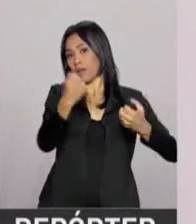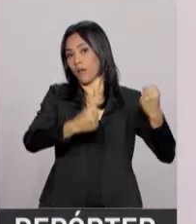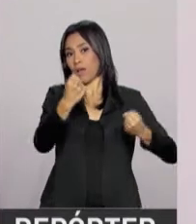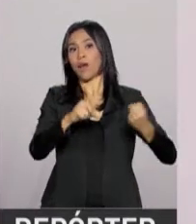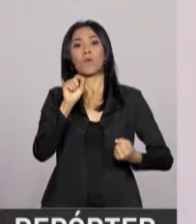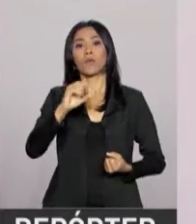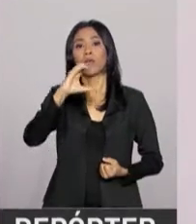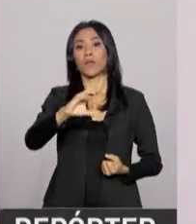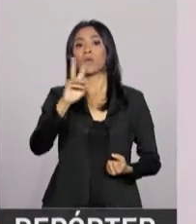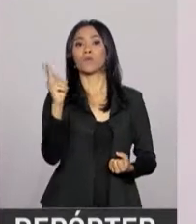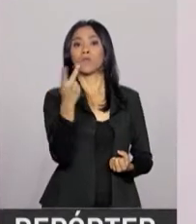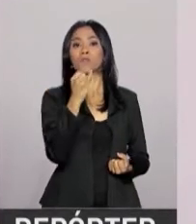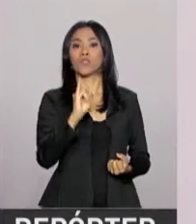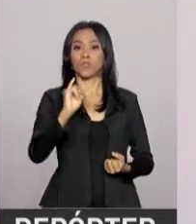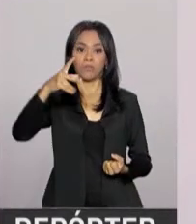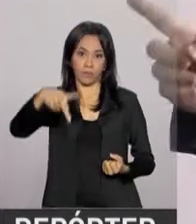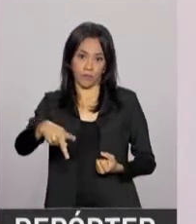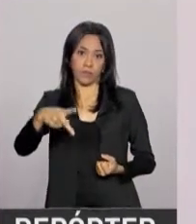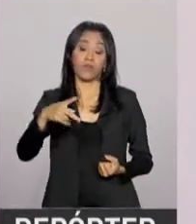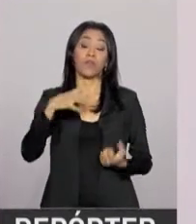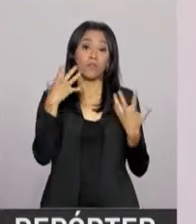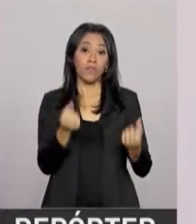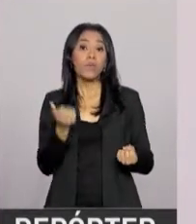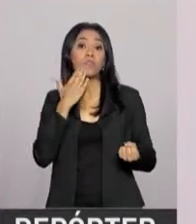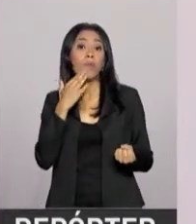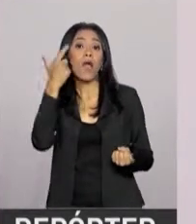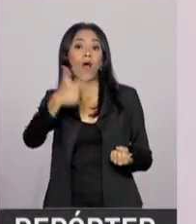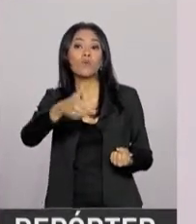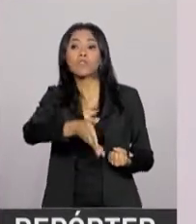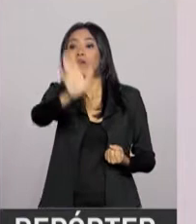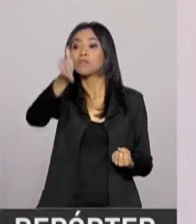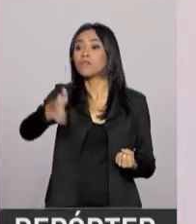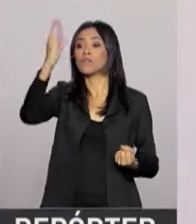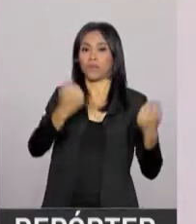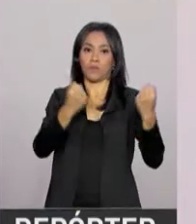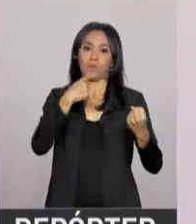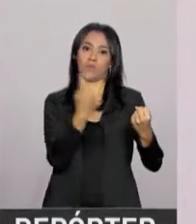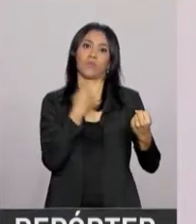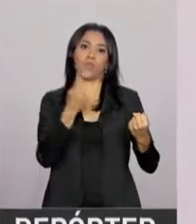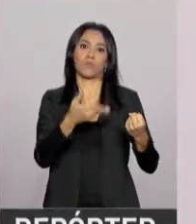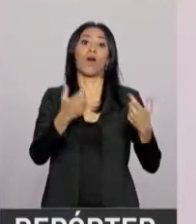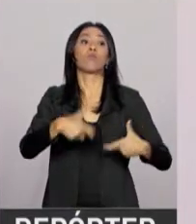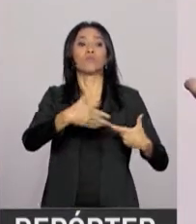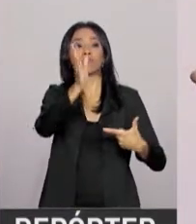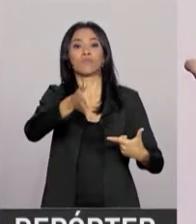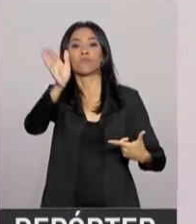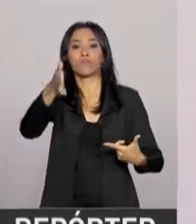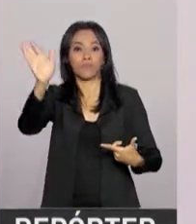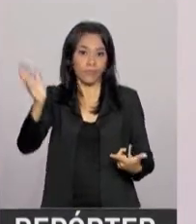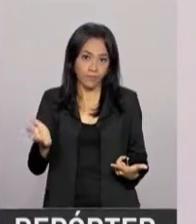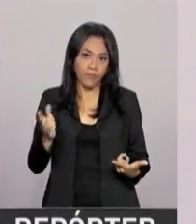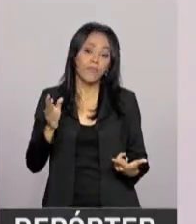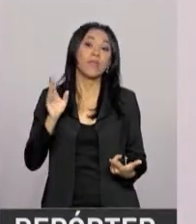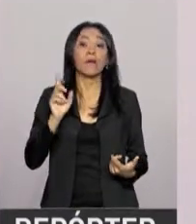rastreamento nós vamos acompanhar o deslocamento de cada ambulância as próximas trocas não serão por certificado mas